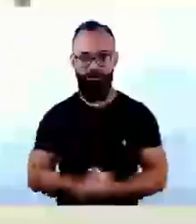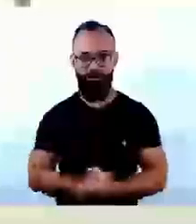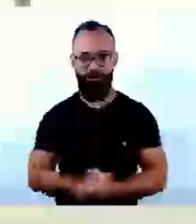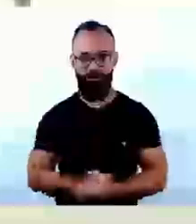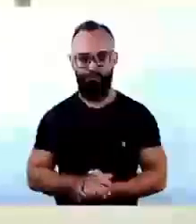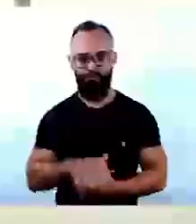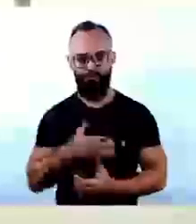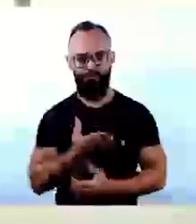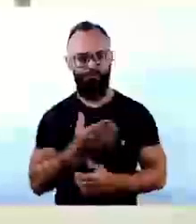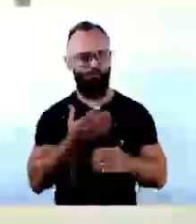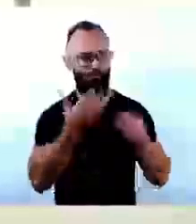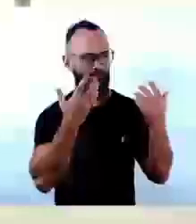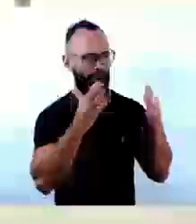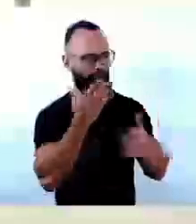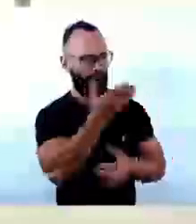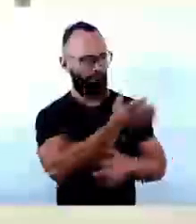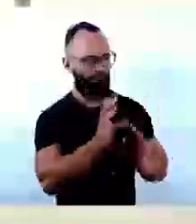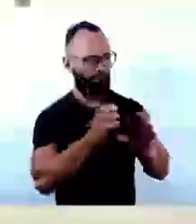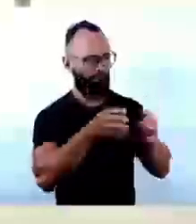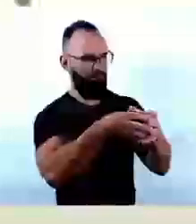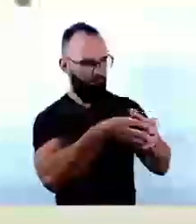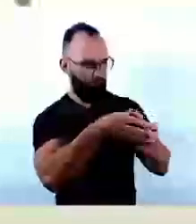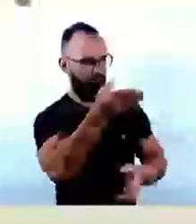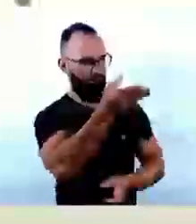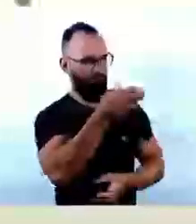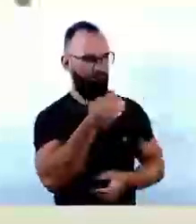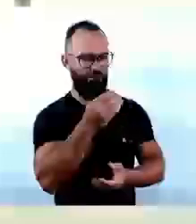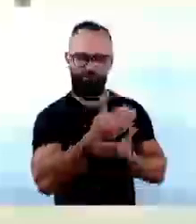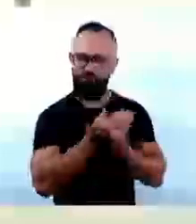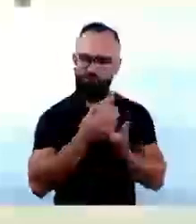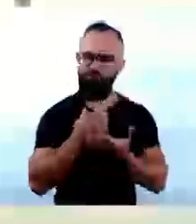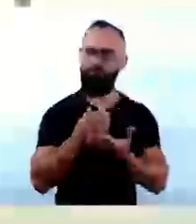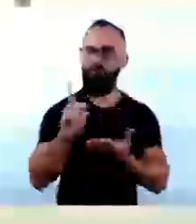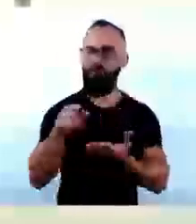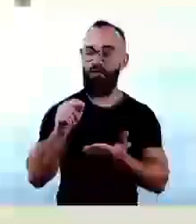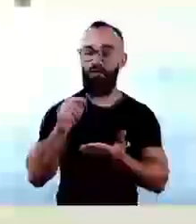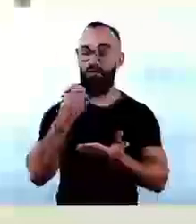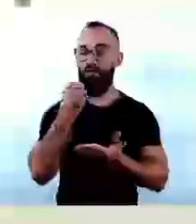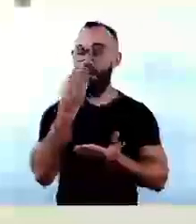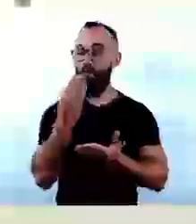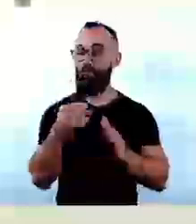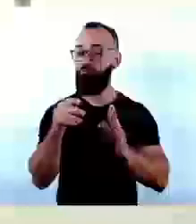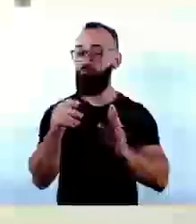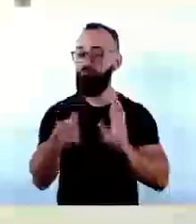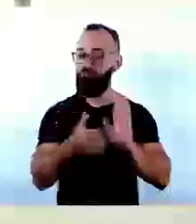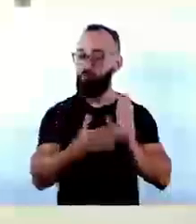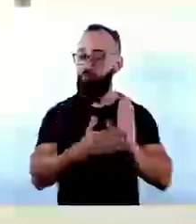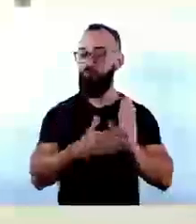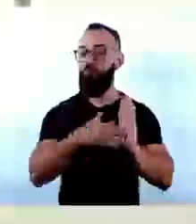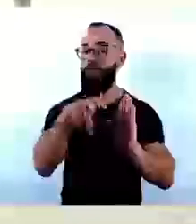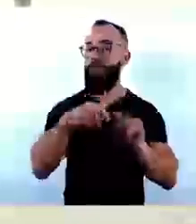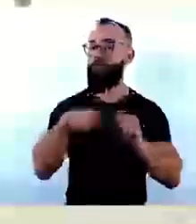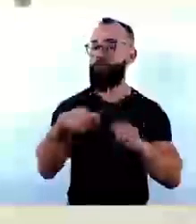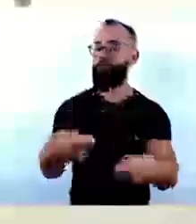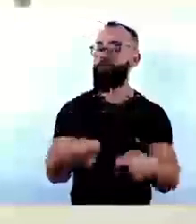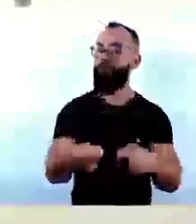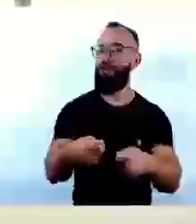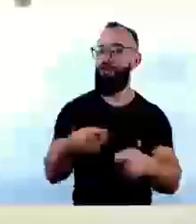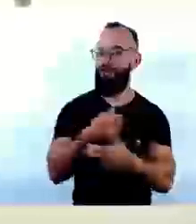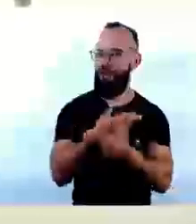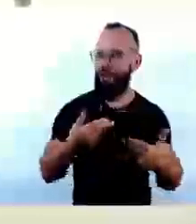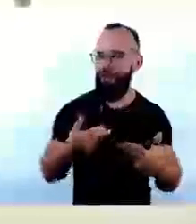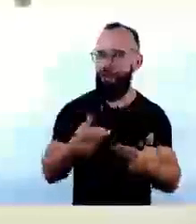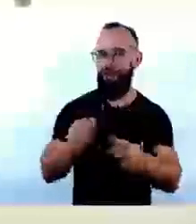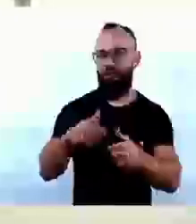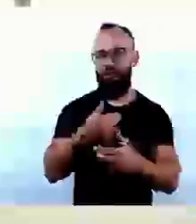o senhor toda sua equipe gabinete pela iniciativa é uma baita de uma proposta acredite que ações como essa engrandece a lente